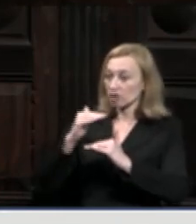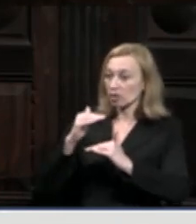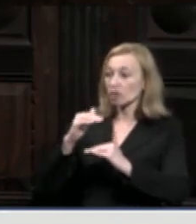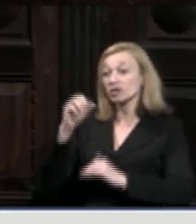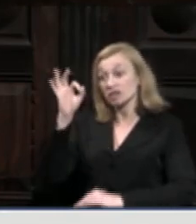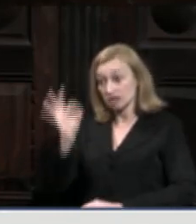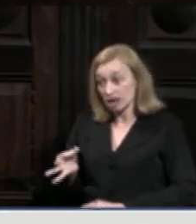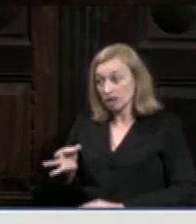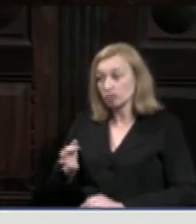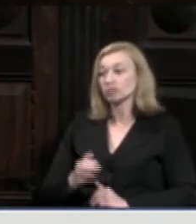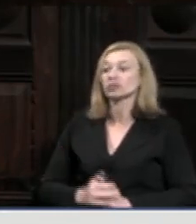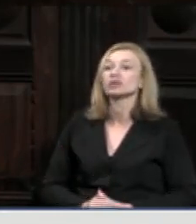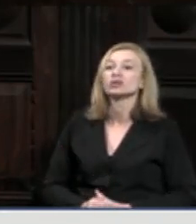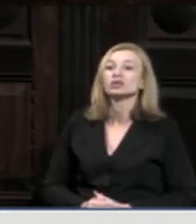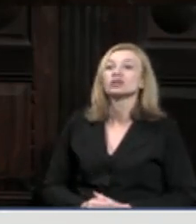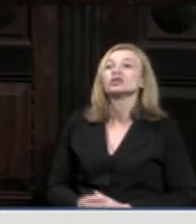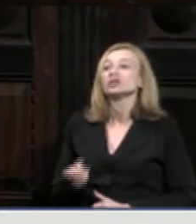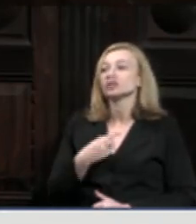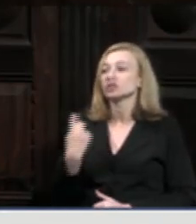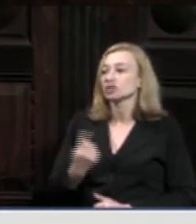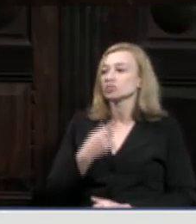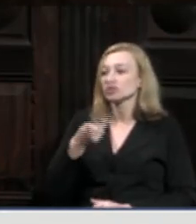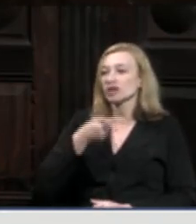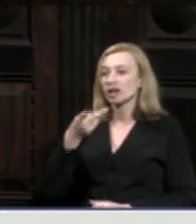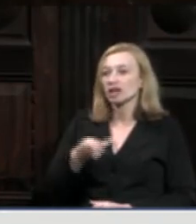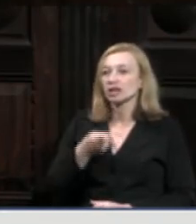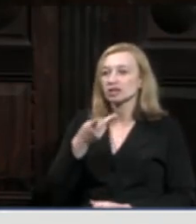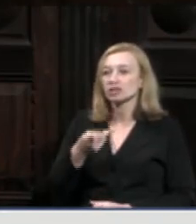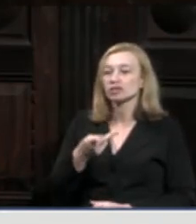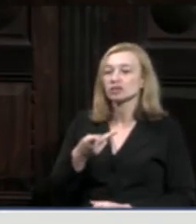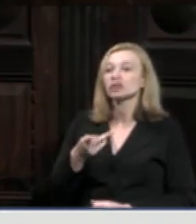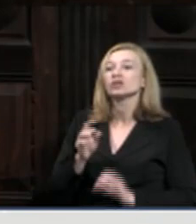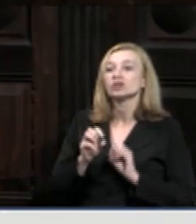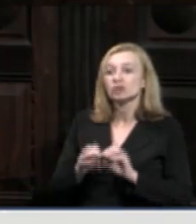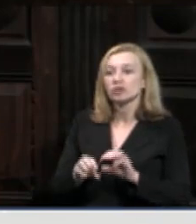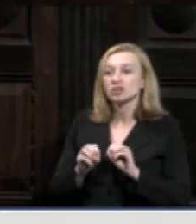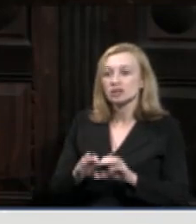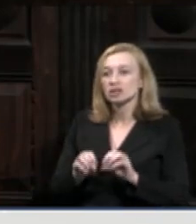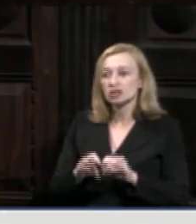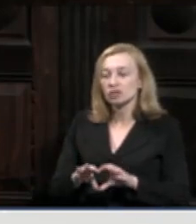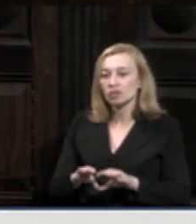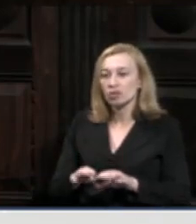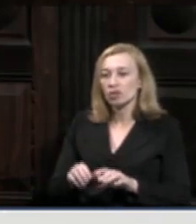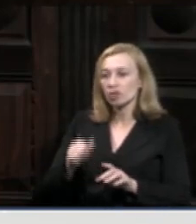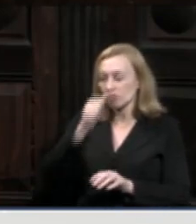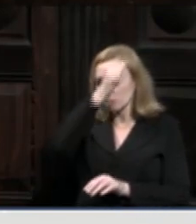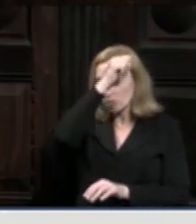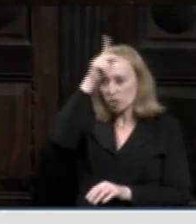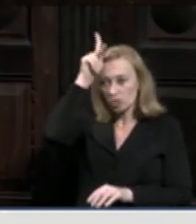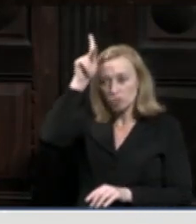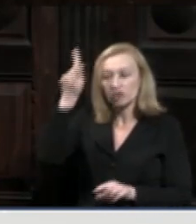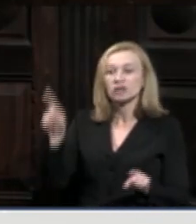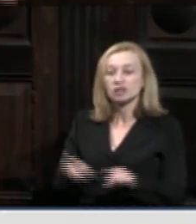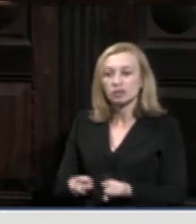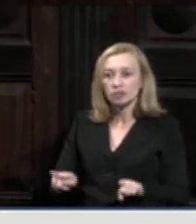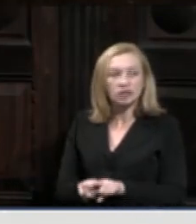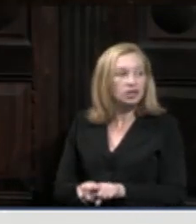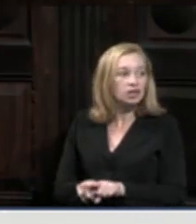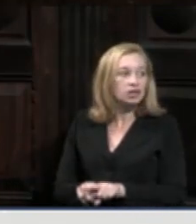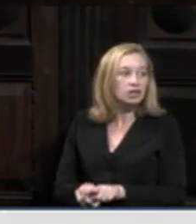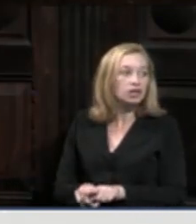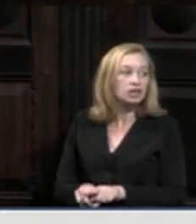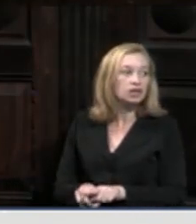obviamente que estamos tratando do ensino superior público e do ensino